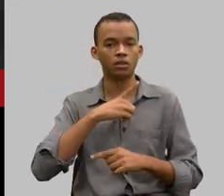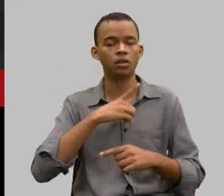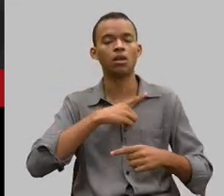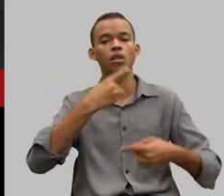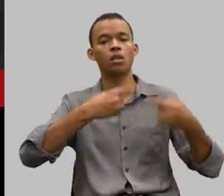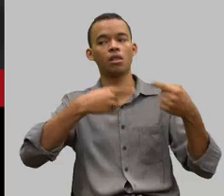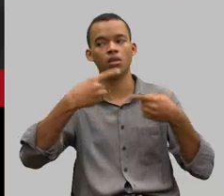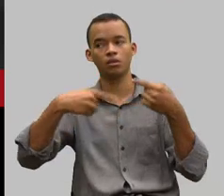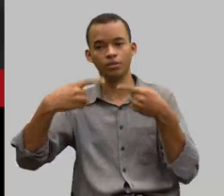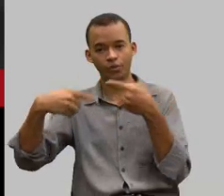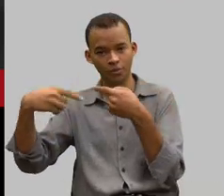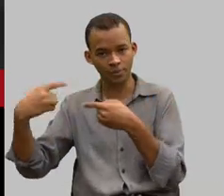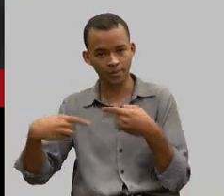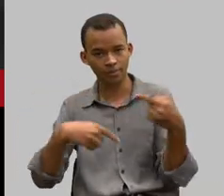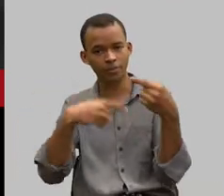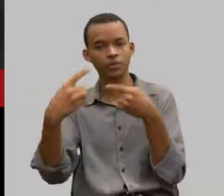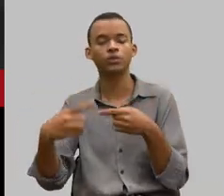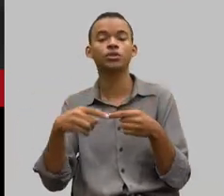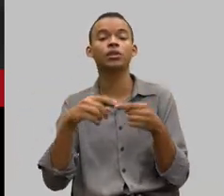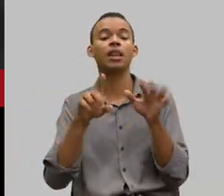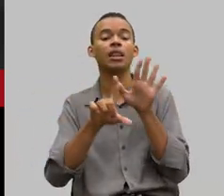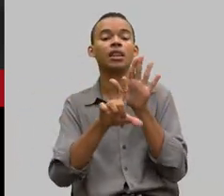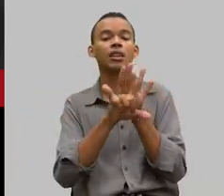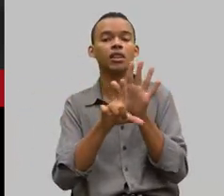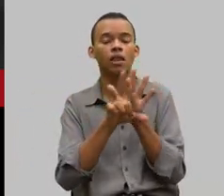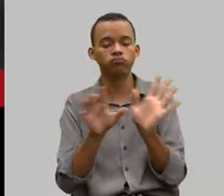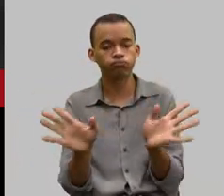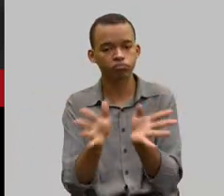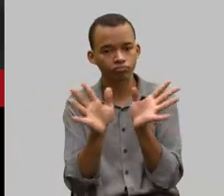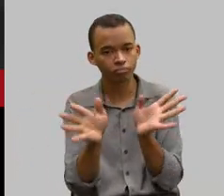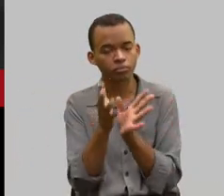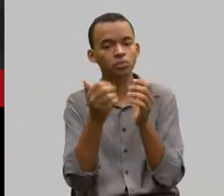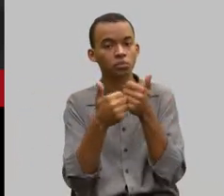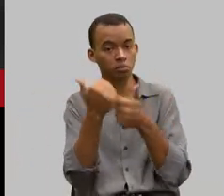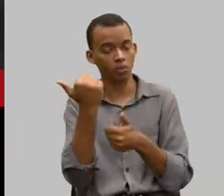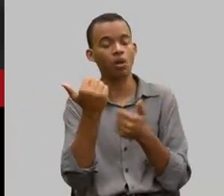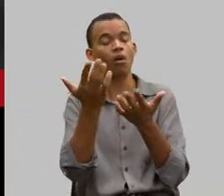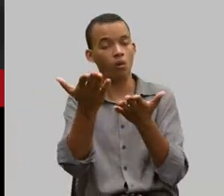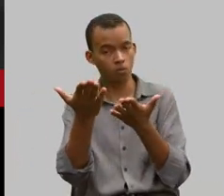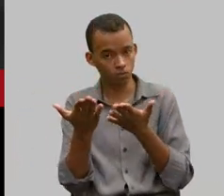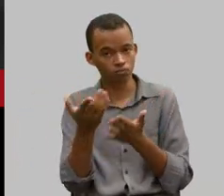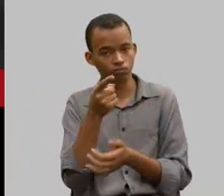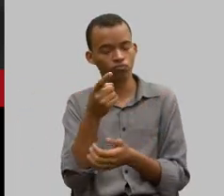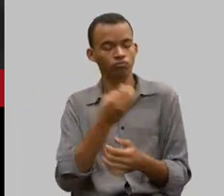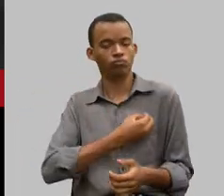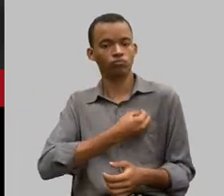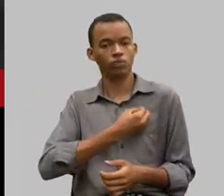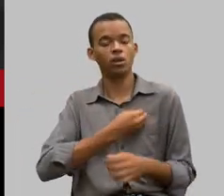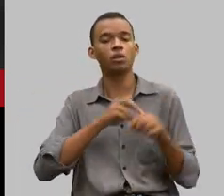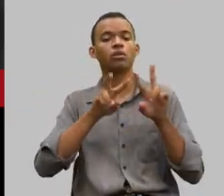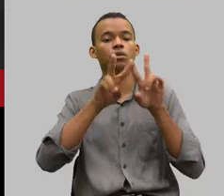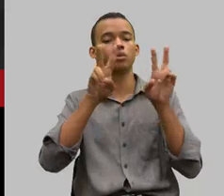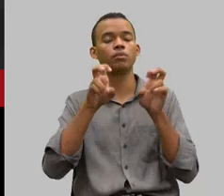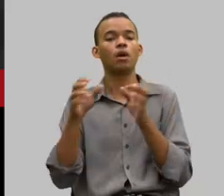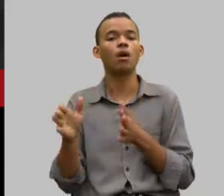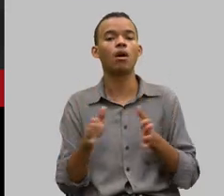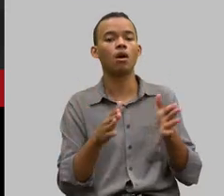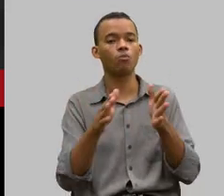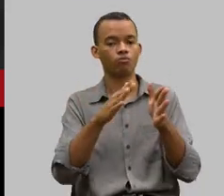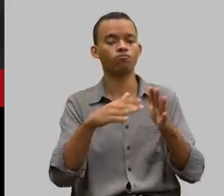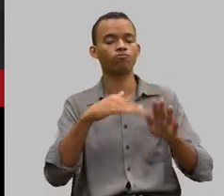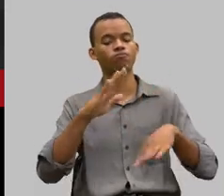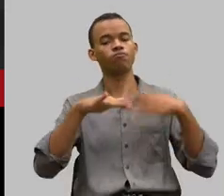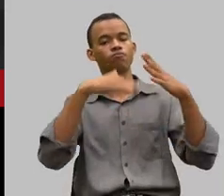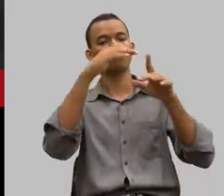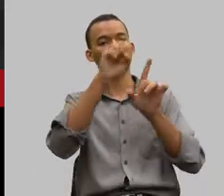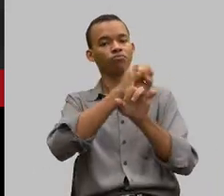incentivo Esporte no estado de Minas Gerais esse ciclo de debates tem o título caminho para o desenvolvimento social e econômico